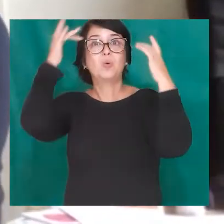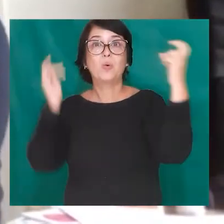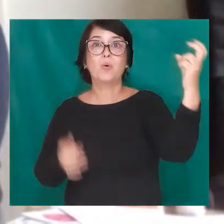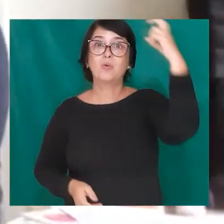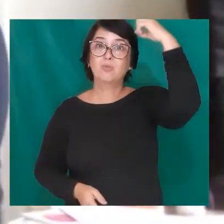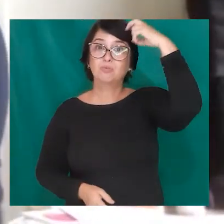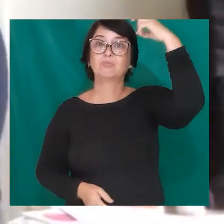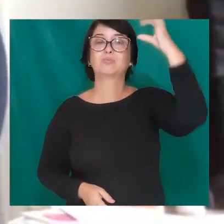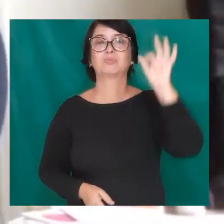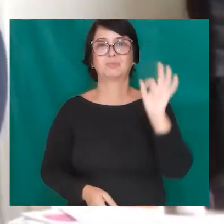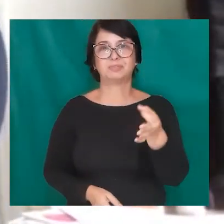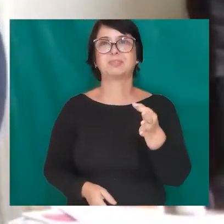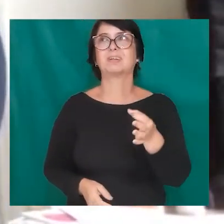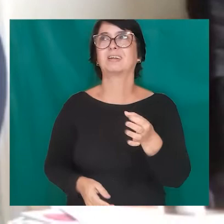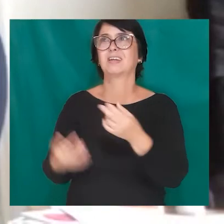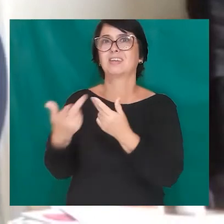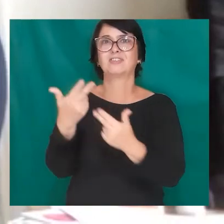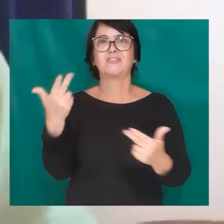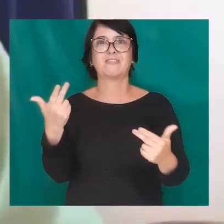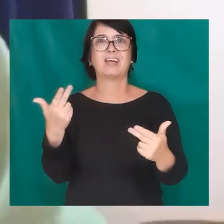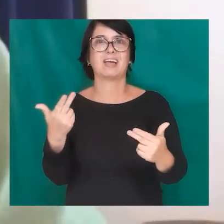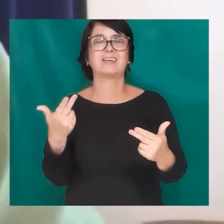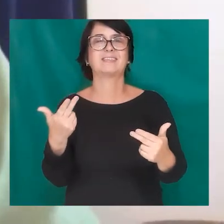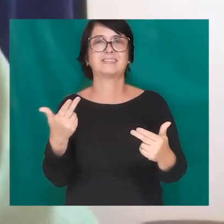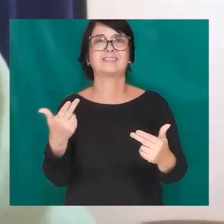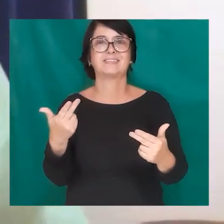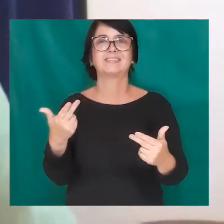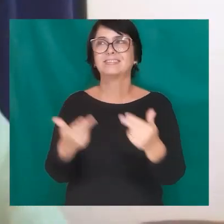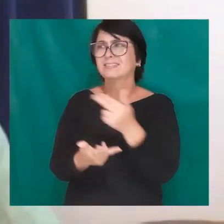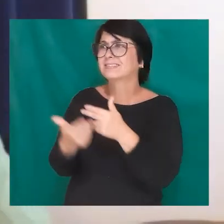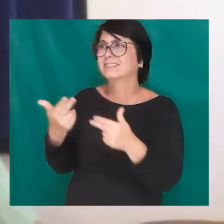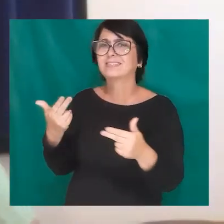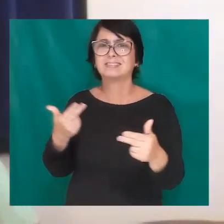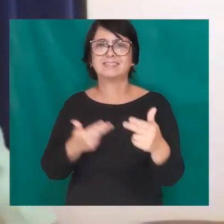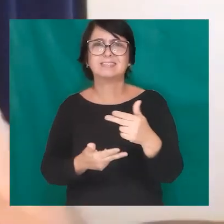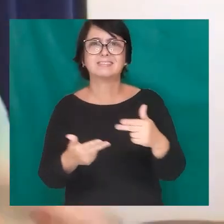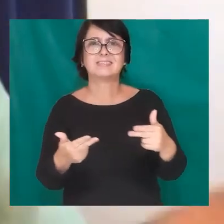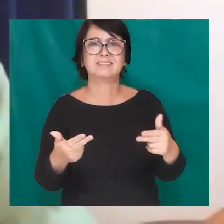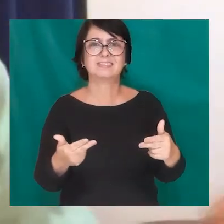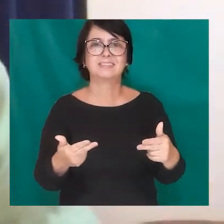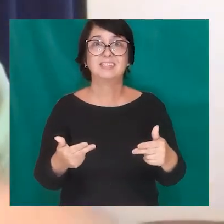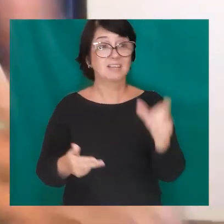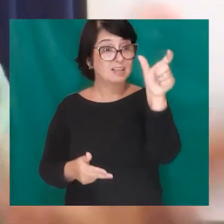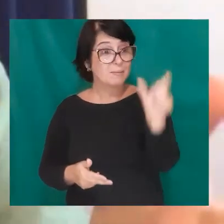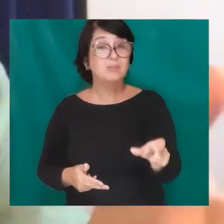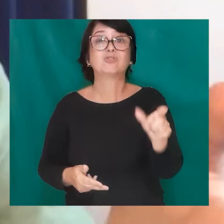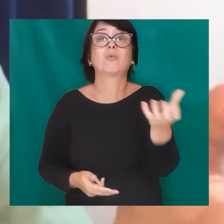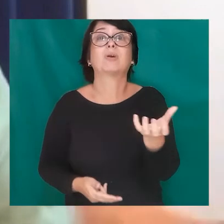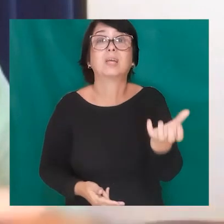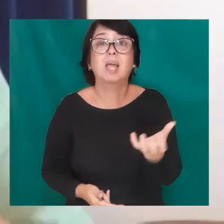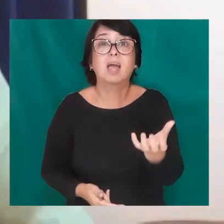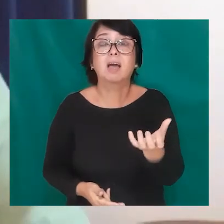culturais variados, né, também, assim, né? Claro, você vai muito em função do cliente, do que o cliente